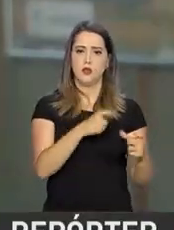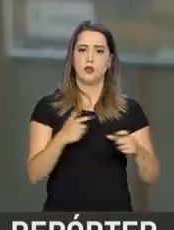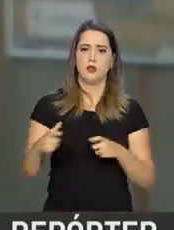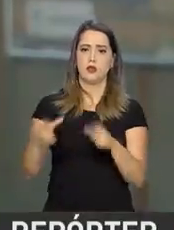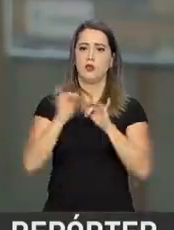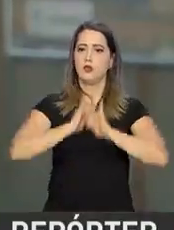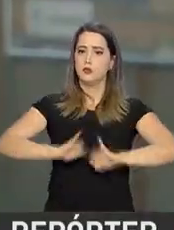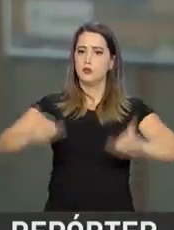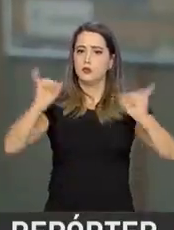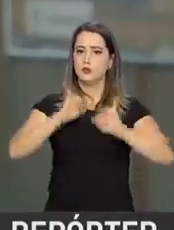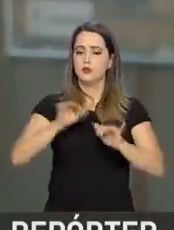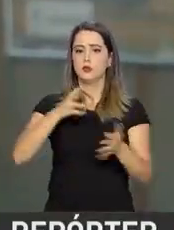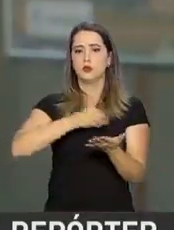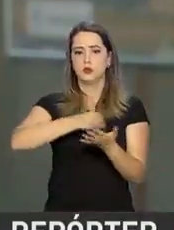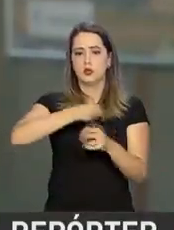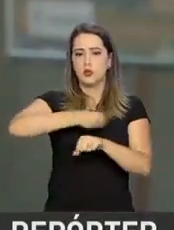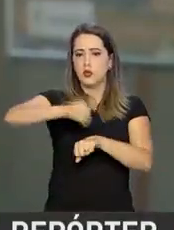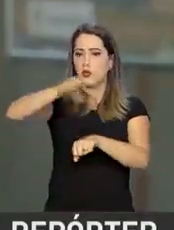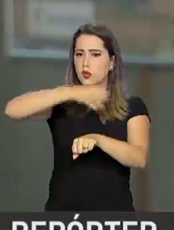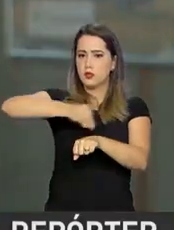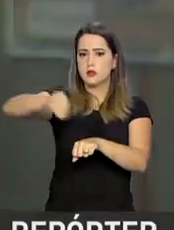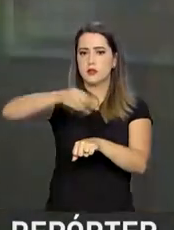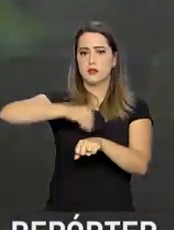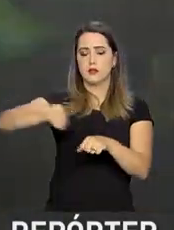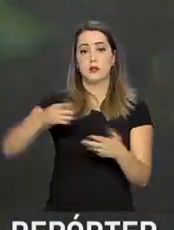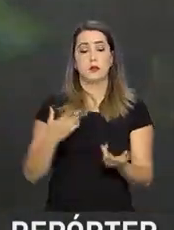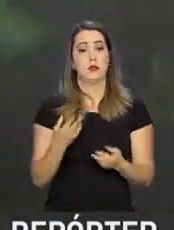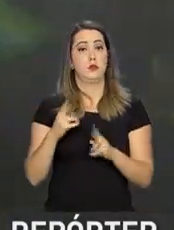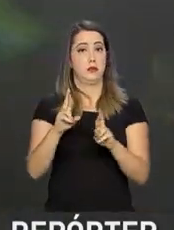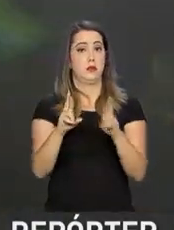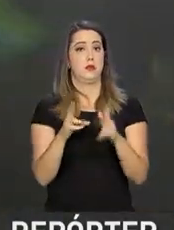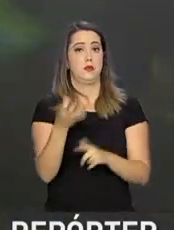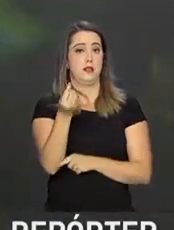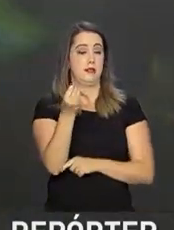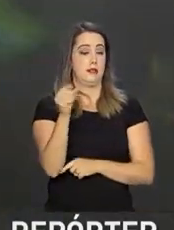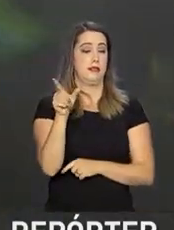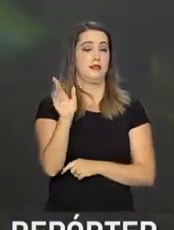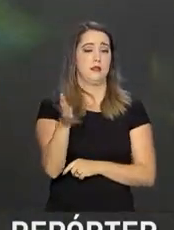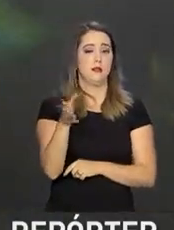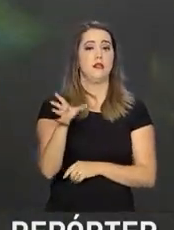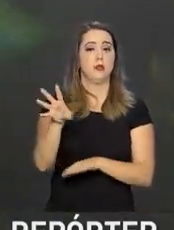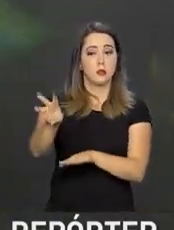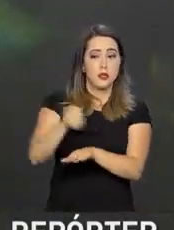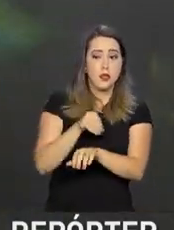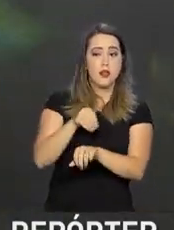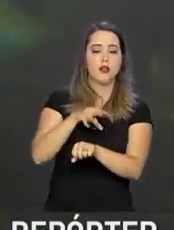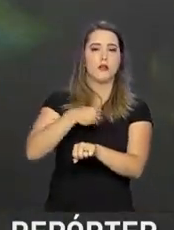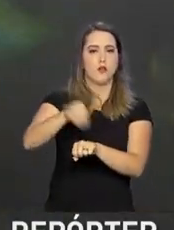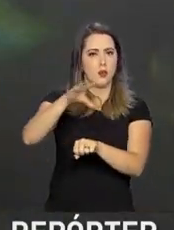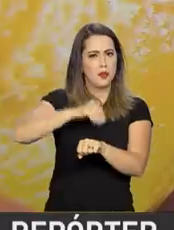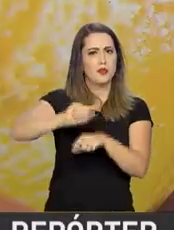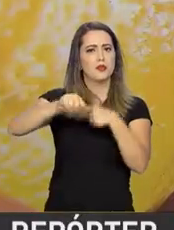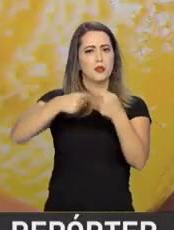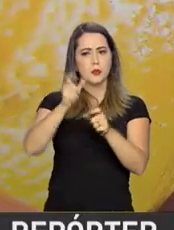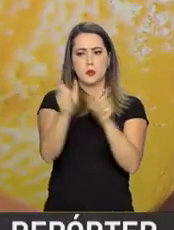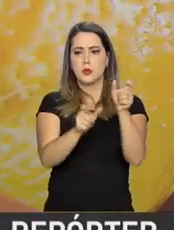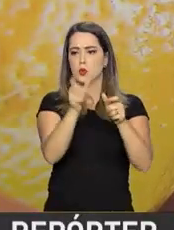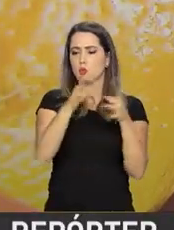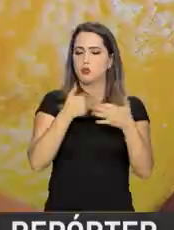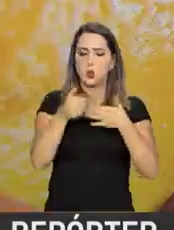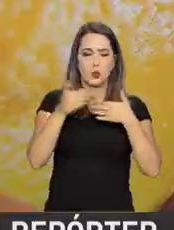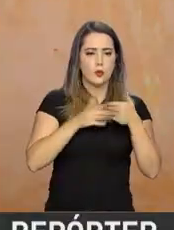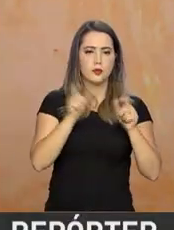que os 69 entrepostos de hortigranjeiros do país abasteçam a Conab com essa informação e que chegue ao produtor, ao